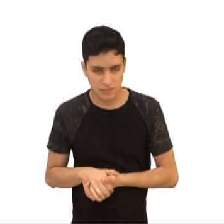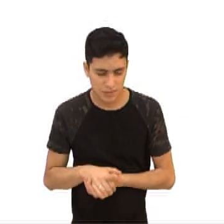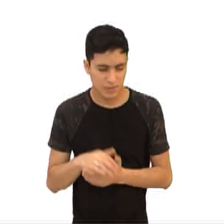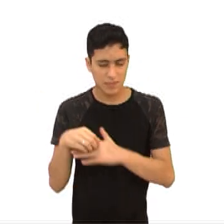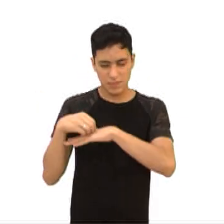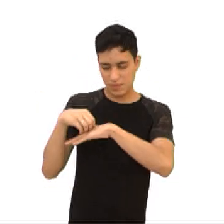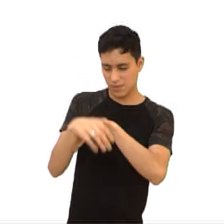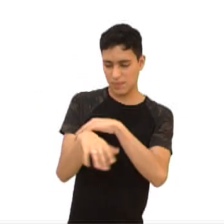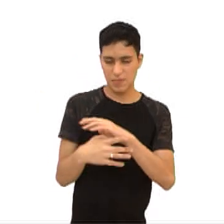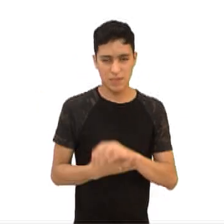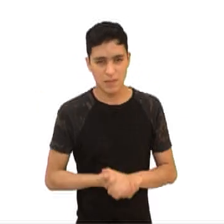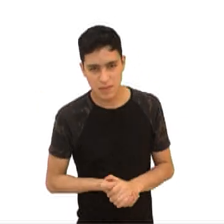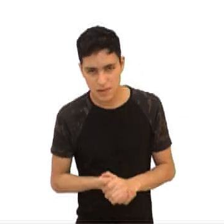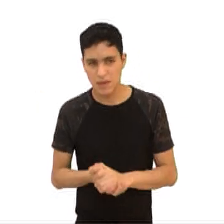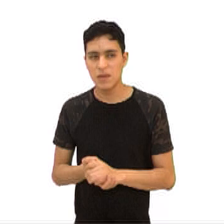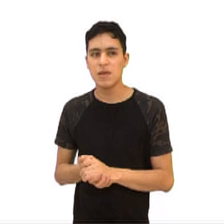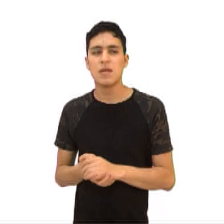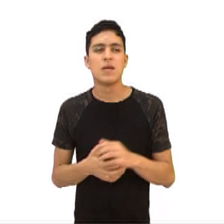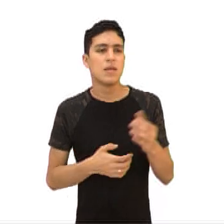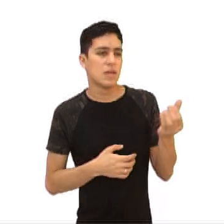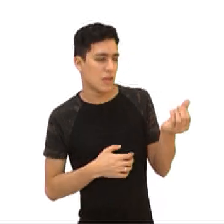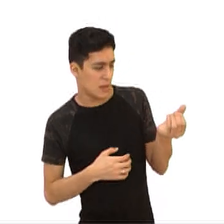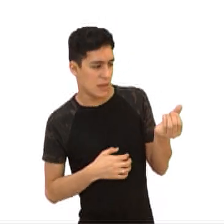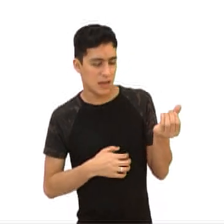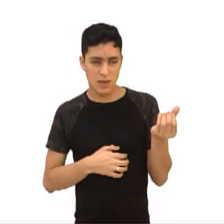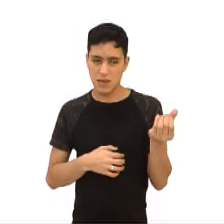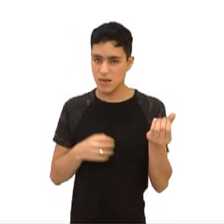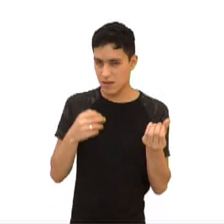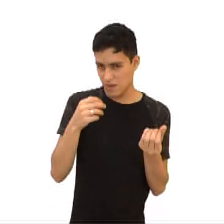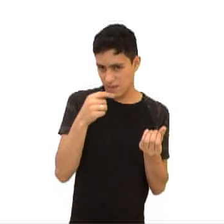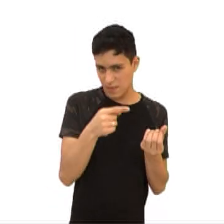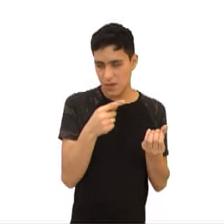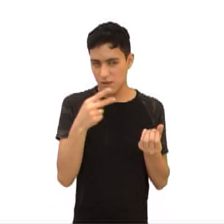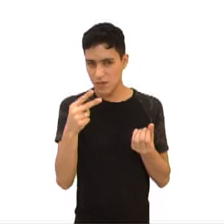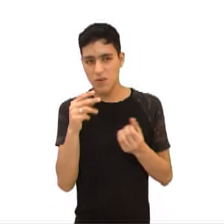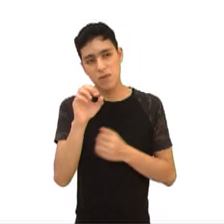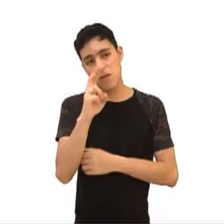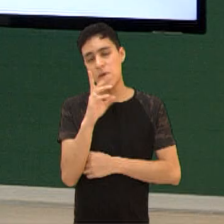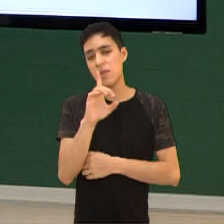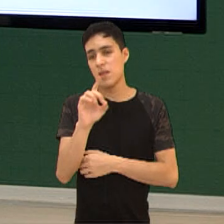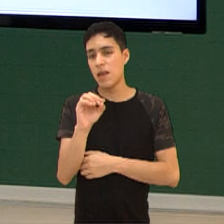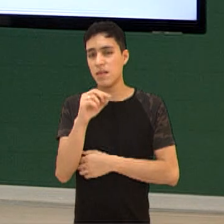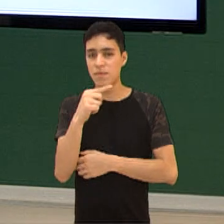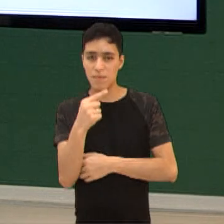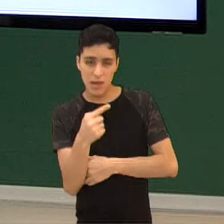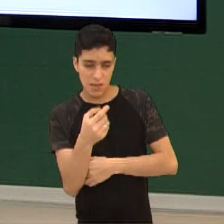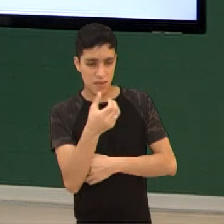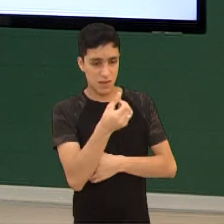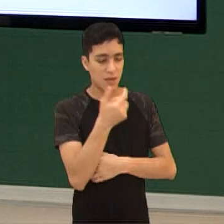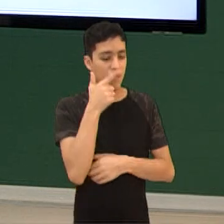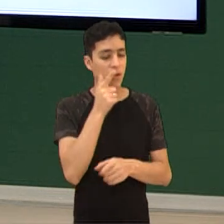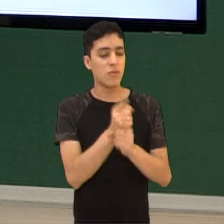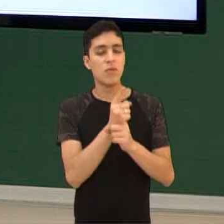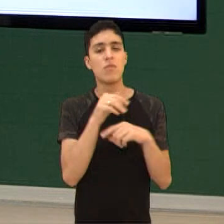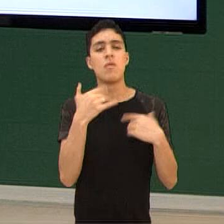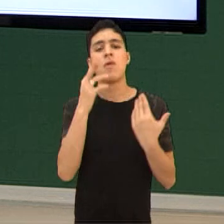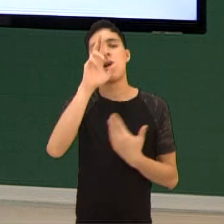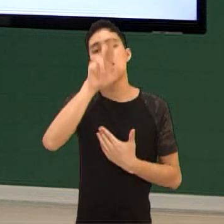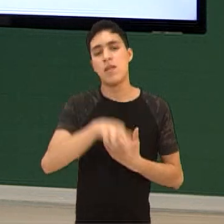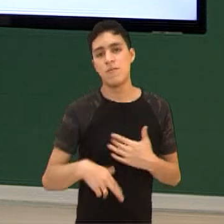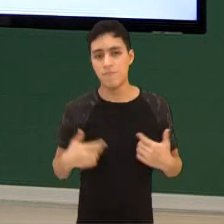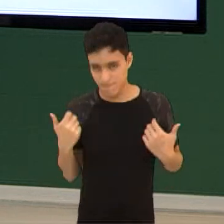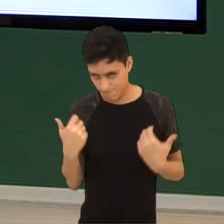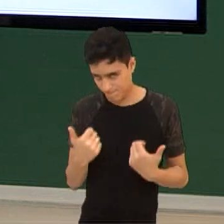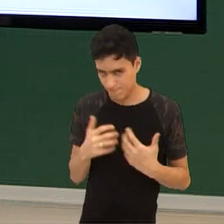Dica, faça o 6 menos 2 ou 10 menos o 6 para descobrir a razão. Primeiro aí, você precisa da razão aqui.